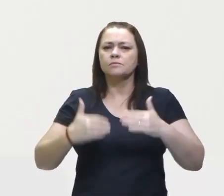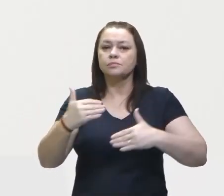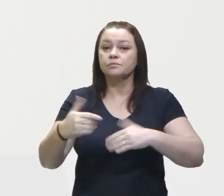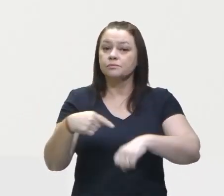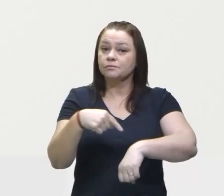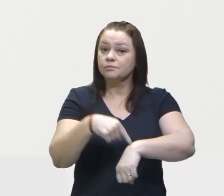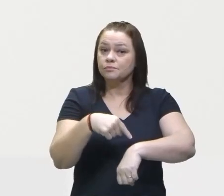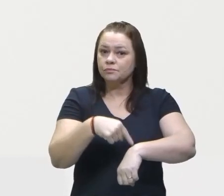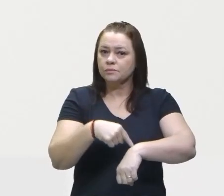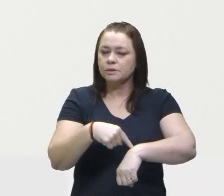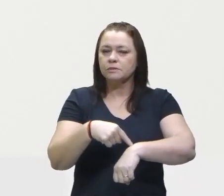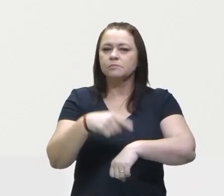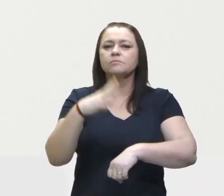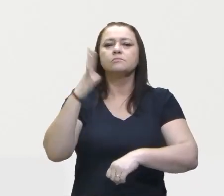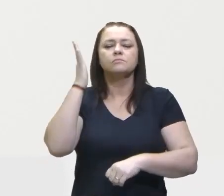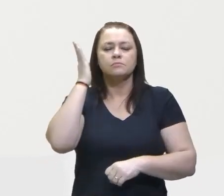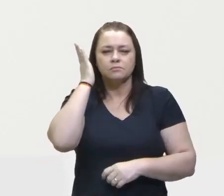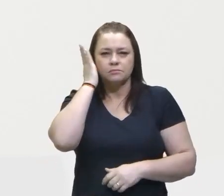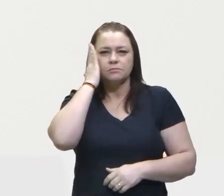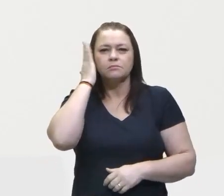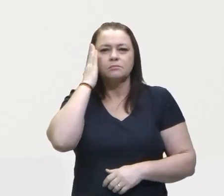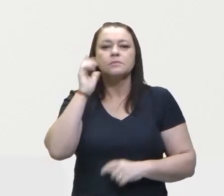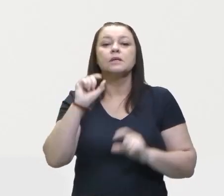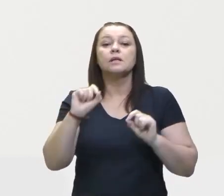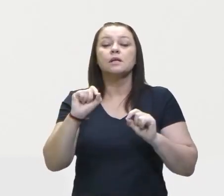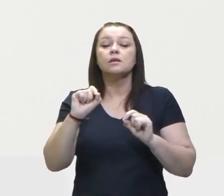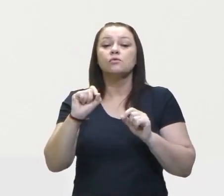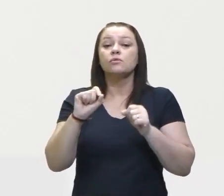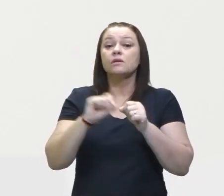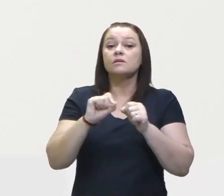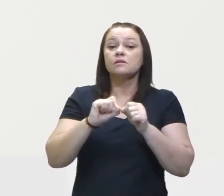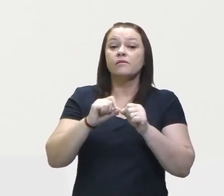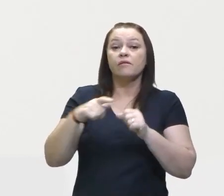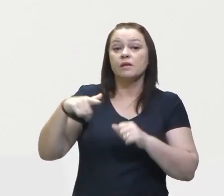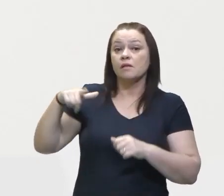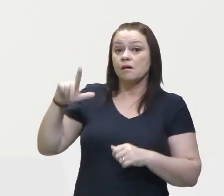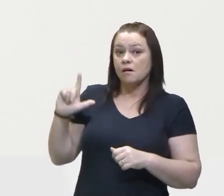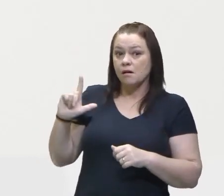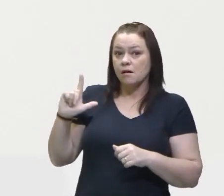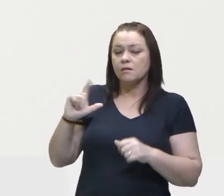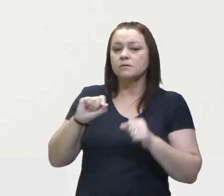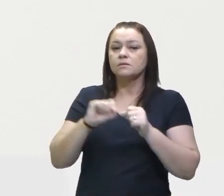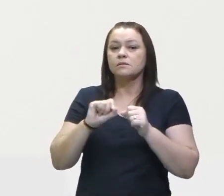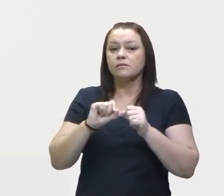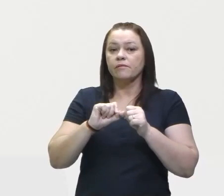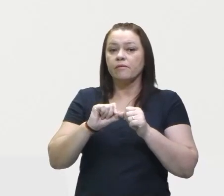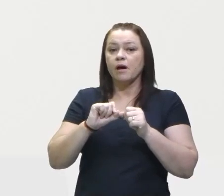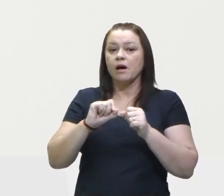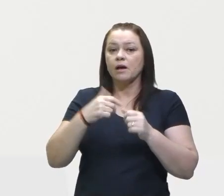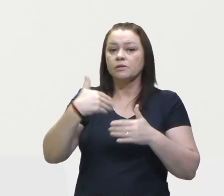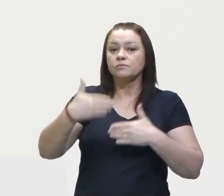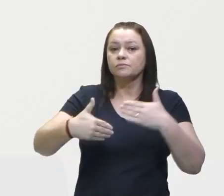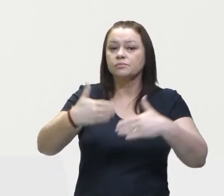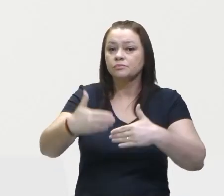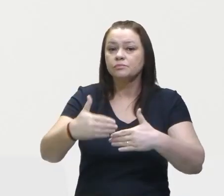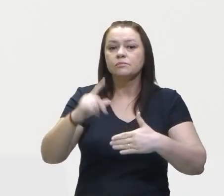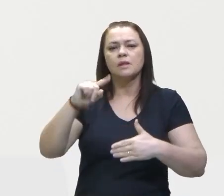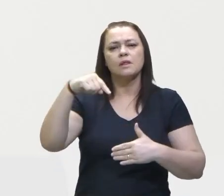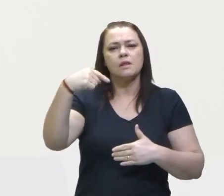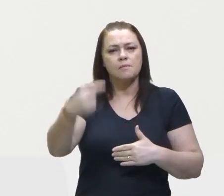tempo, compreendendo o que se fez antes, se faz durante e fará